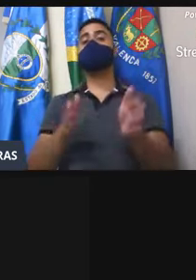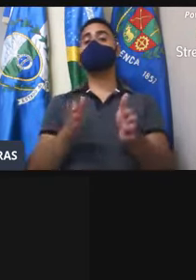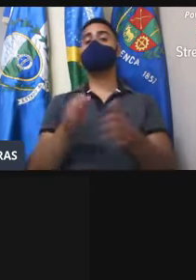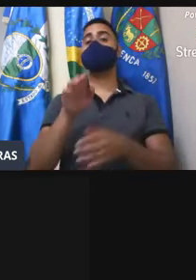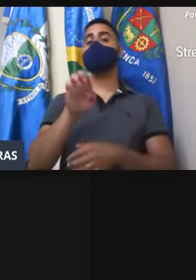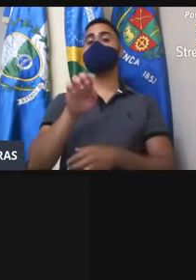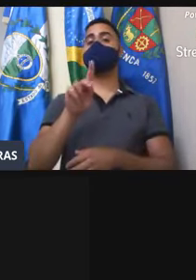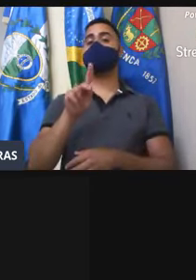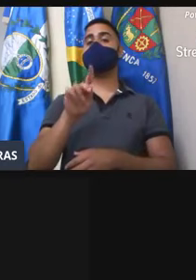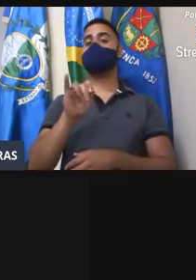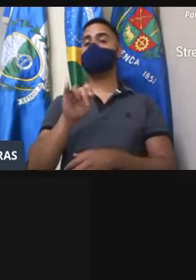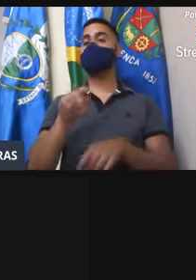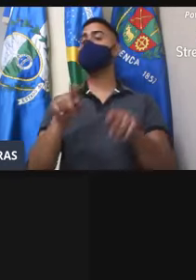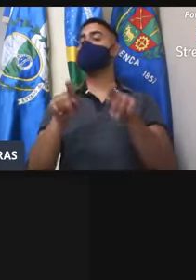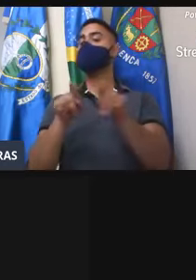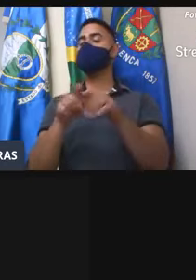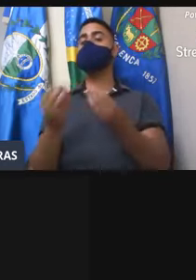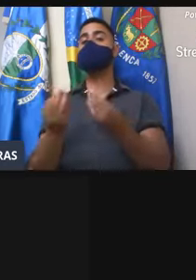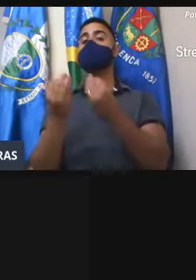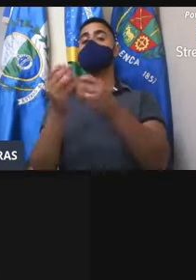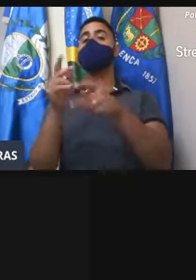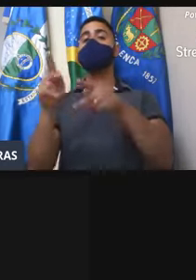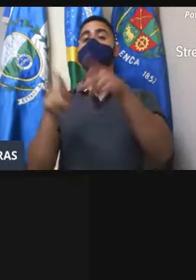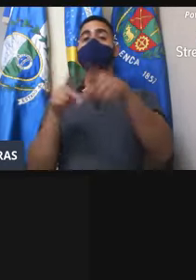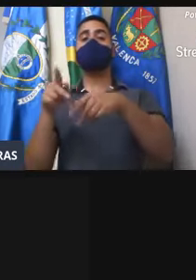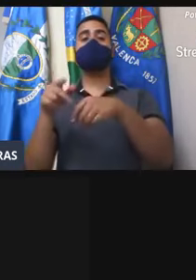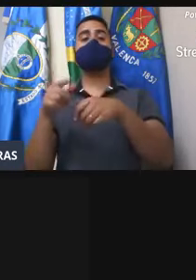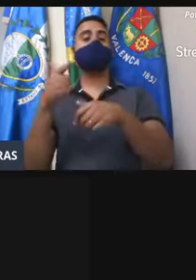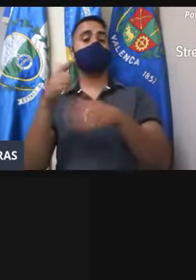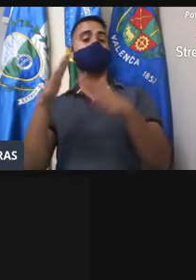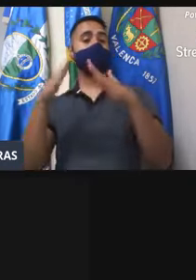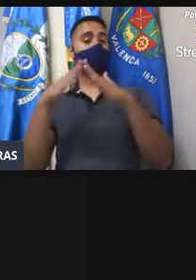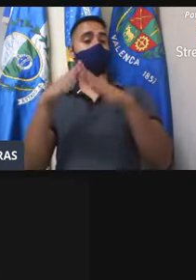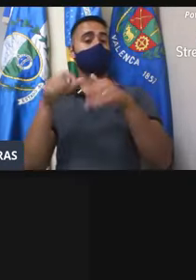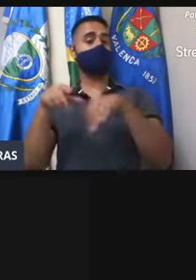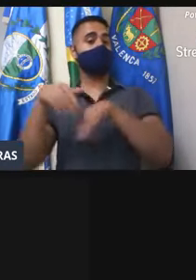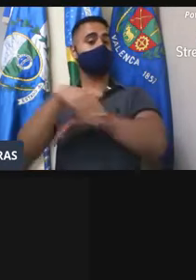acolhimento, também será atendido à população de rua.